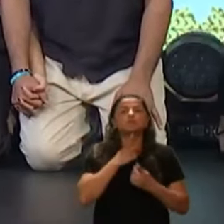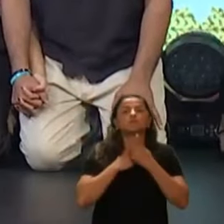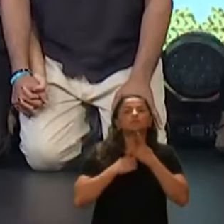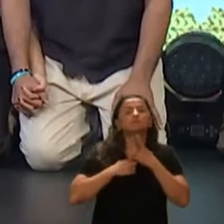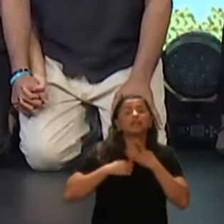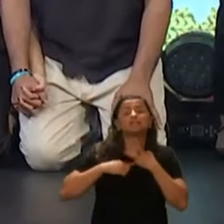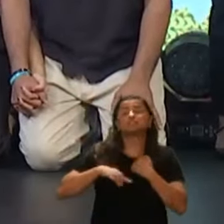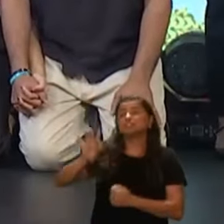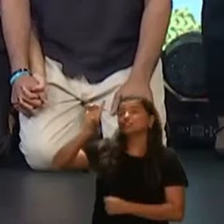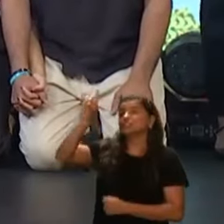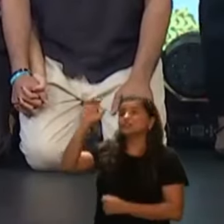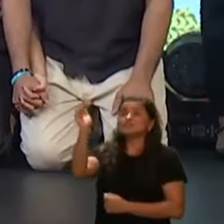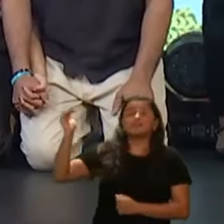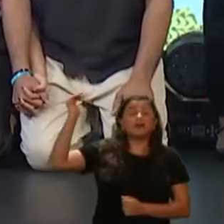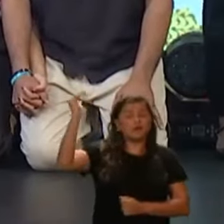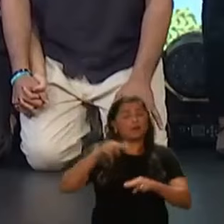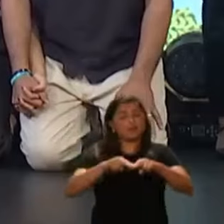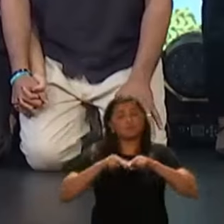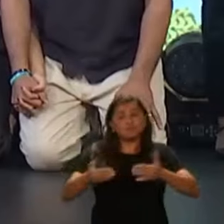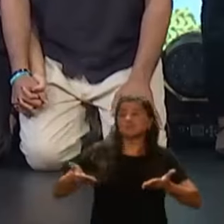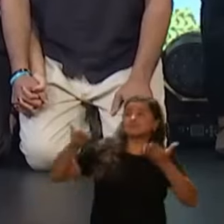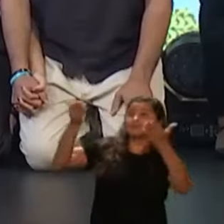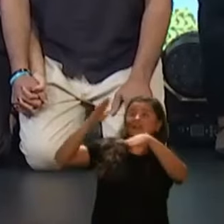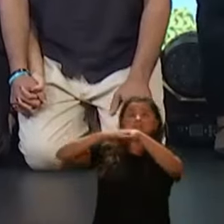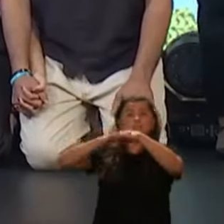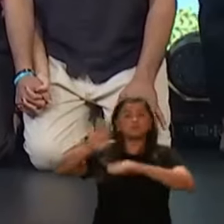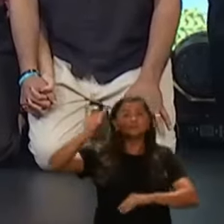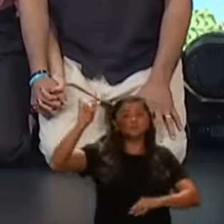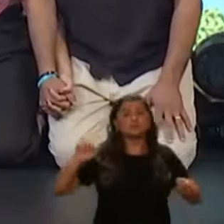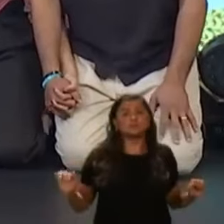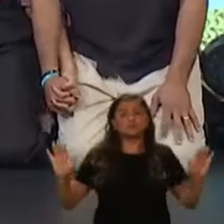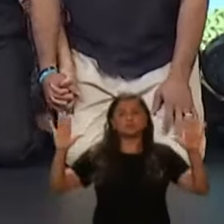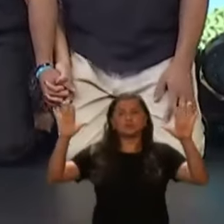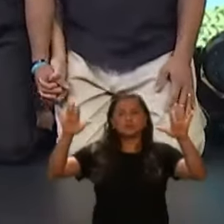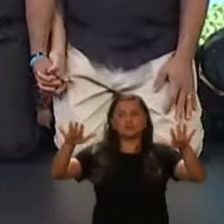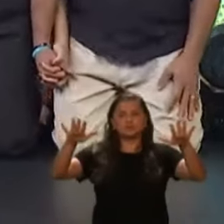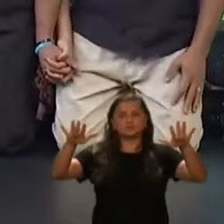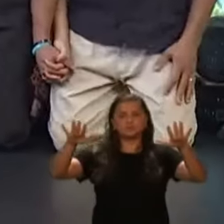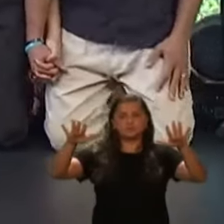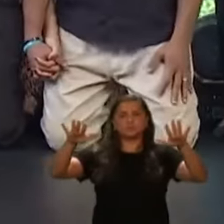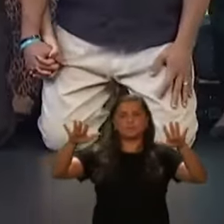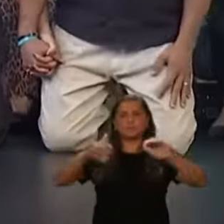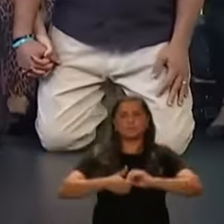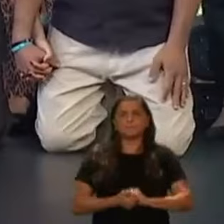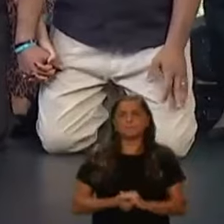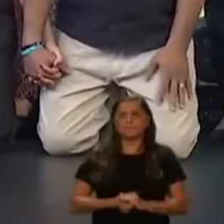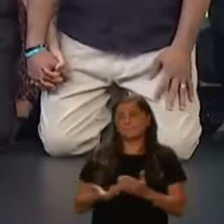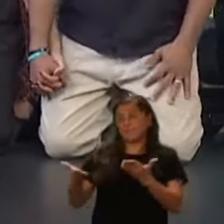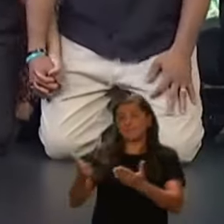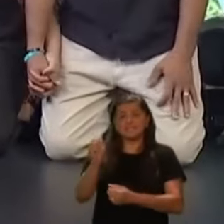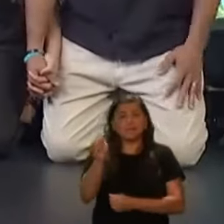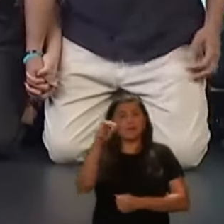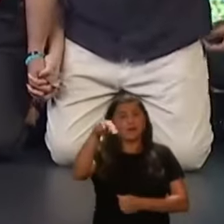queremos orar, abençoar e consagrá-los nessa manhã. Estenda suas mãos. Aqui é o Anthony. Vem aqui,